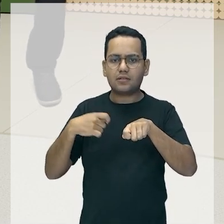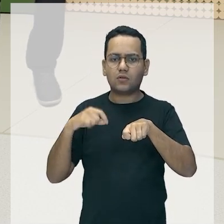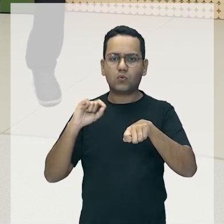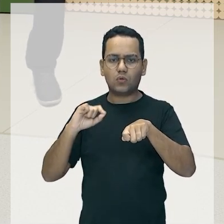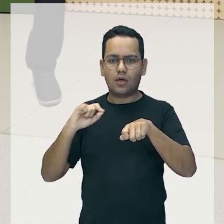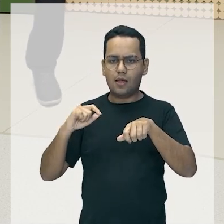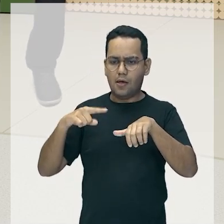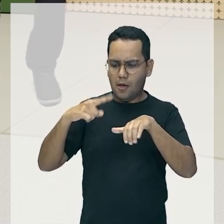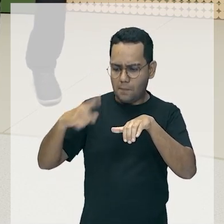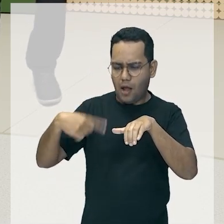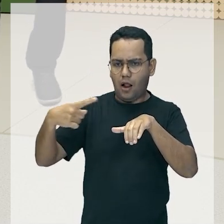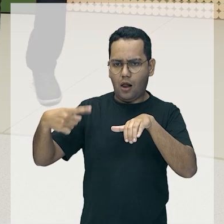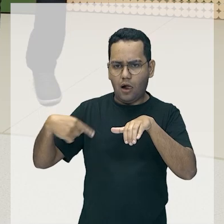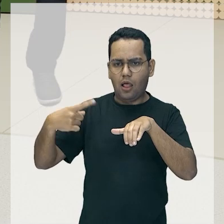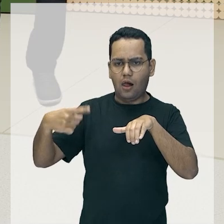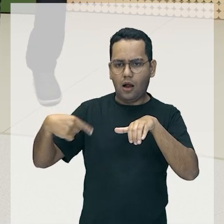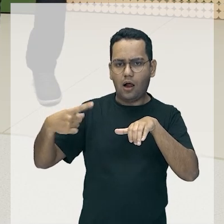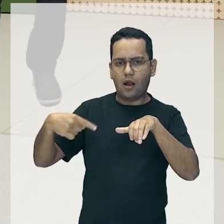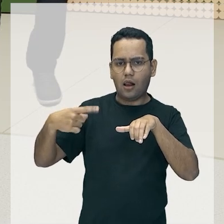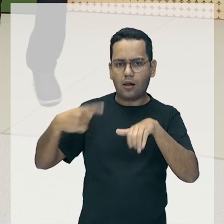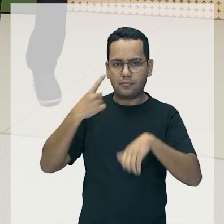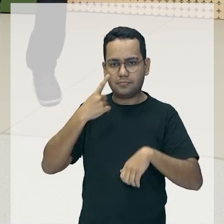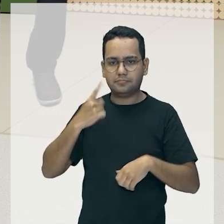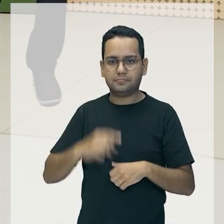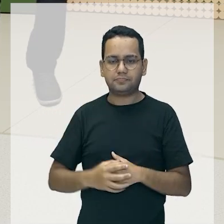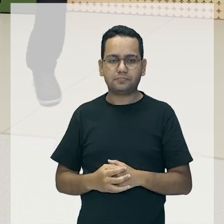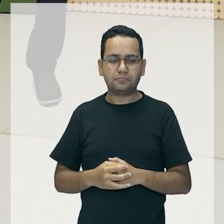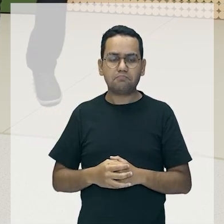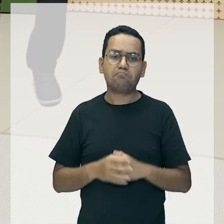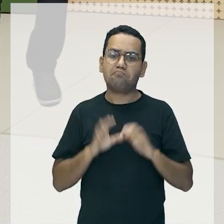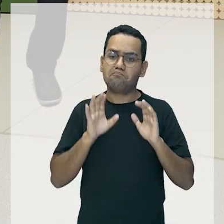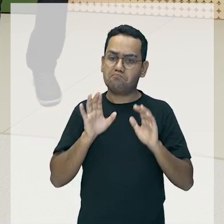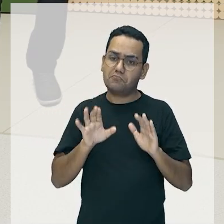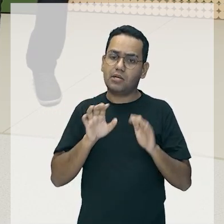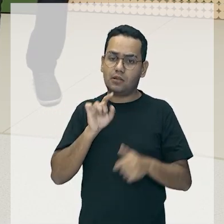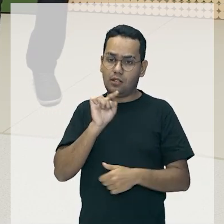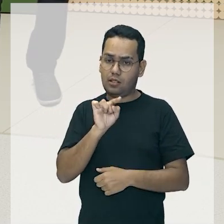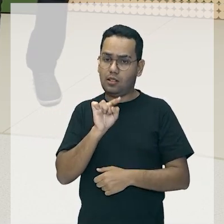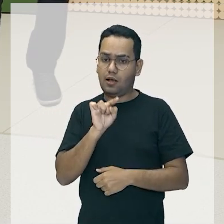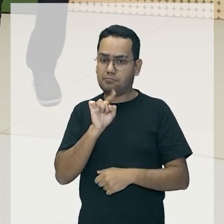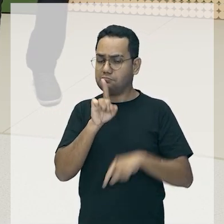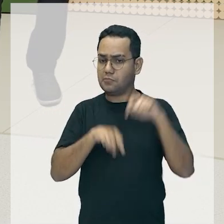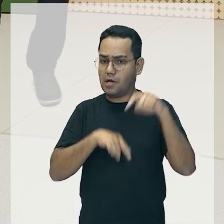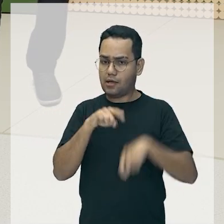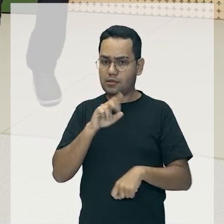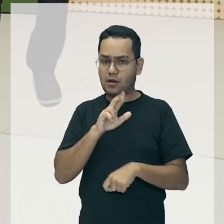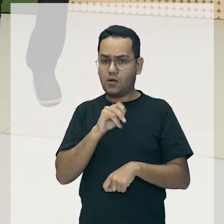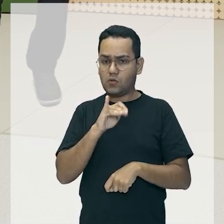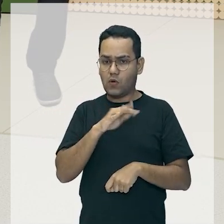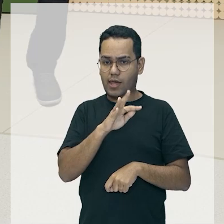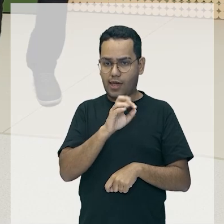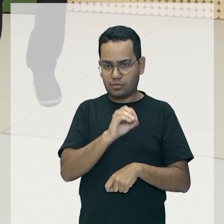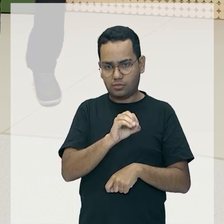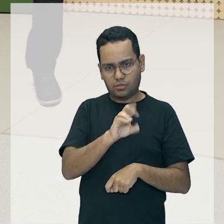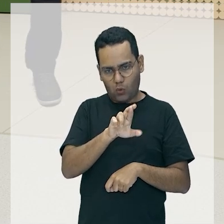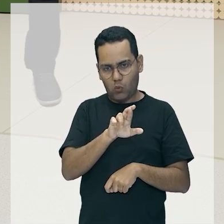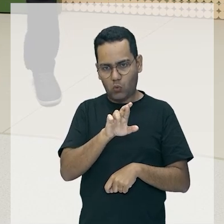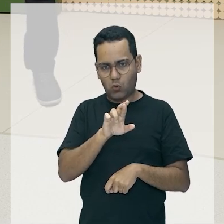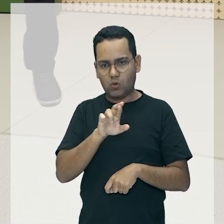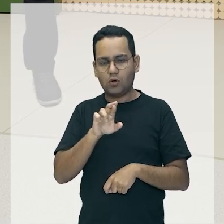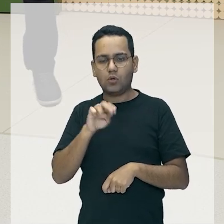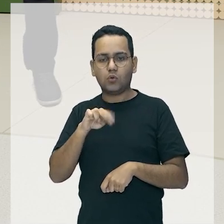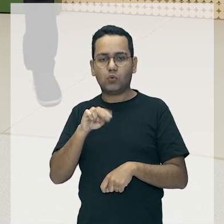tenho que girar uma turbina de alguma forma. Na questão nuclear, que no reator nuclear, para eu girar essa turbina, eu vou